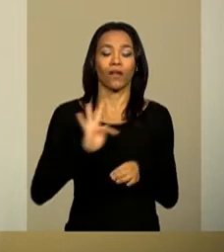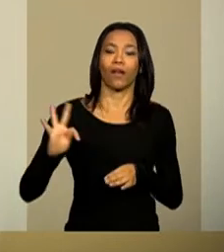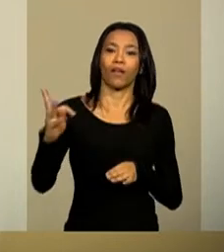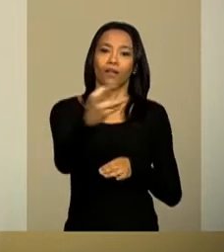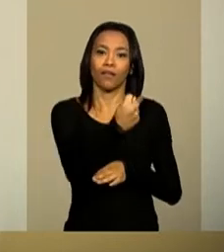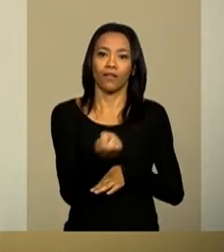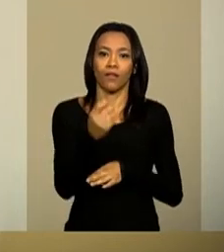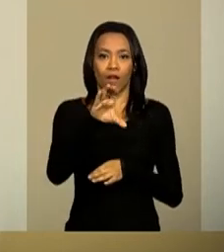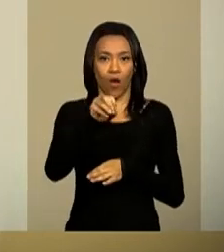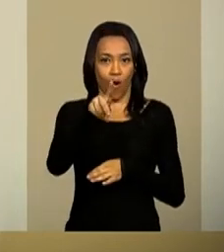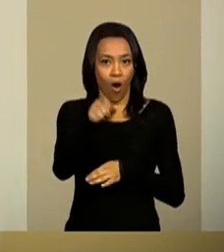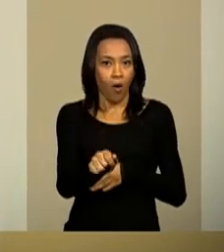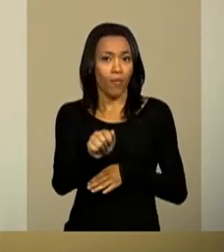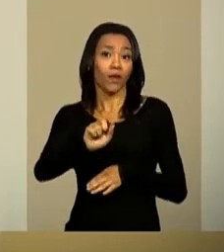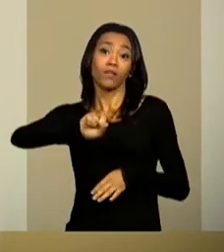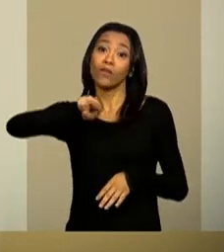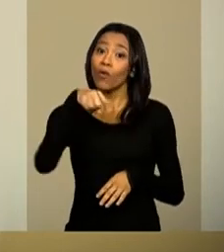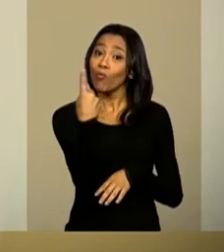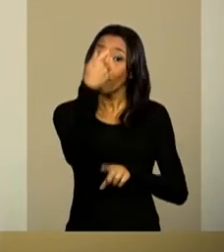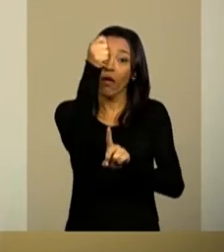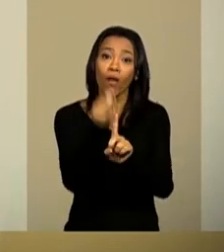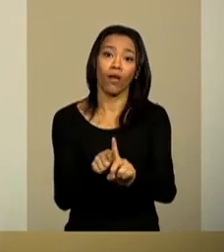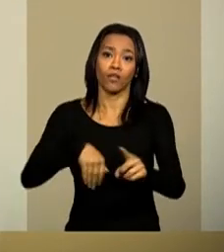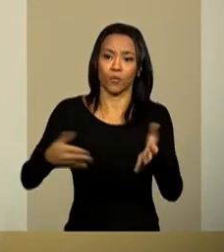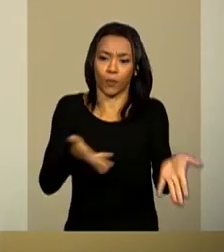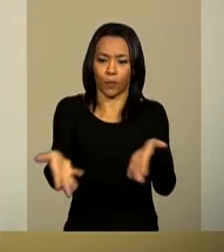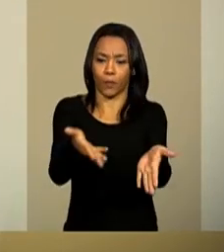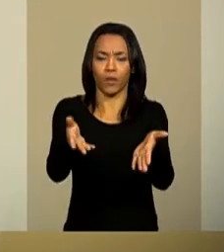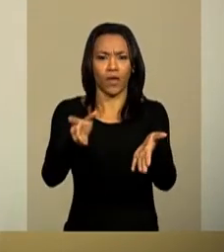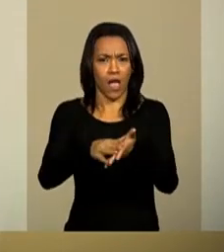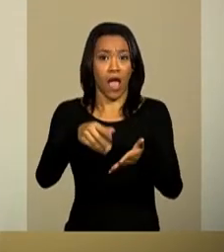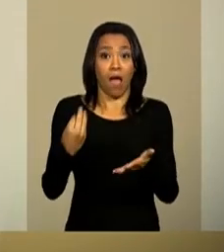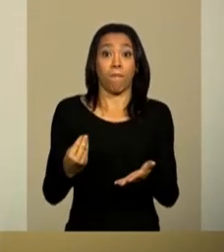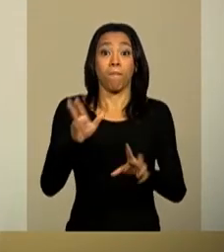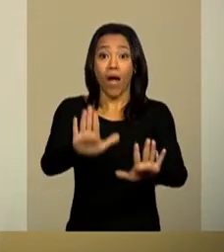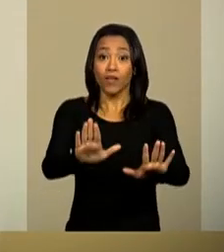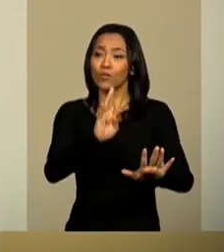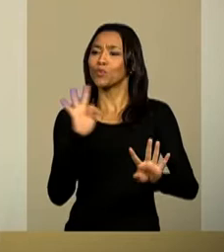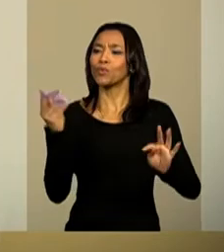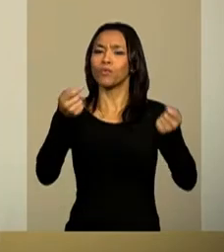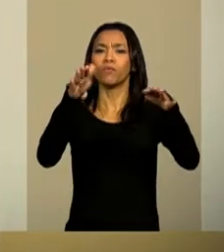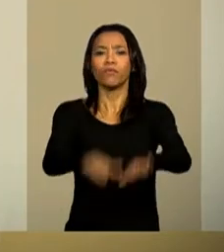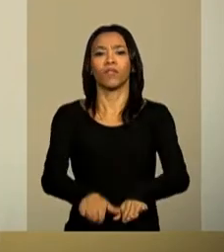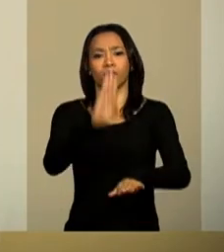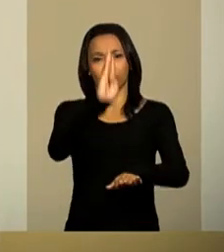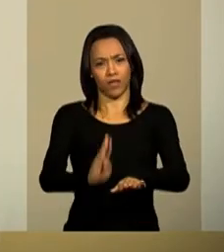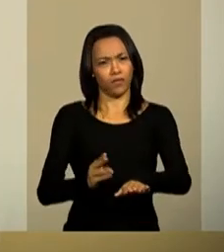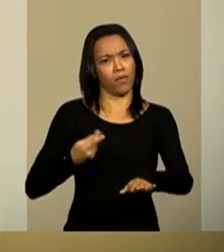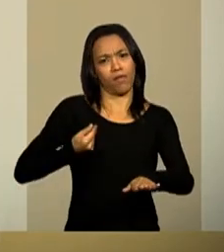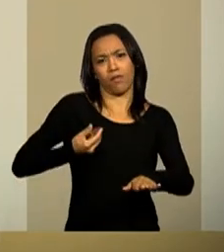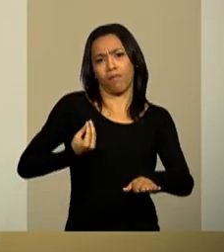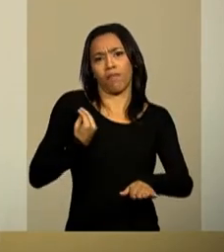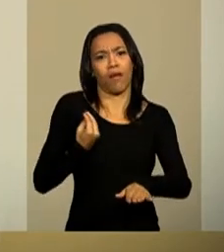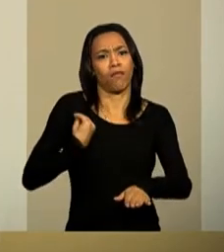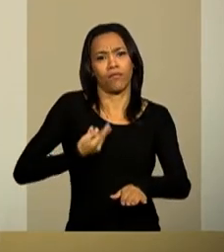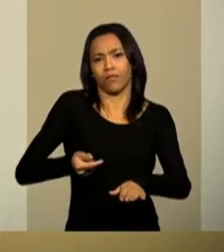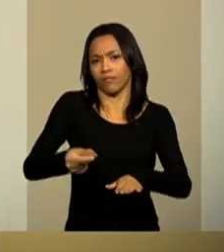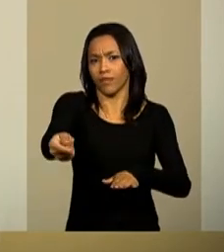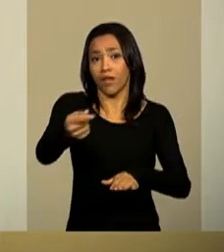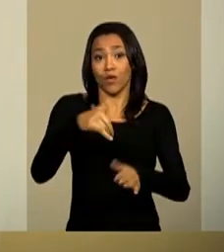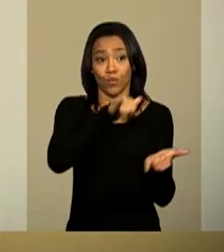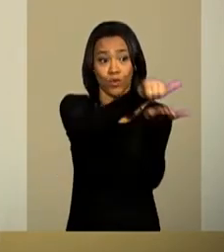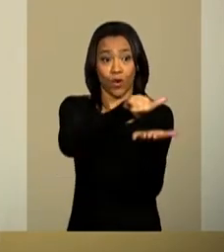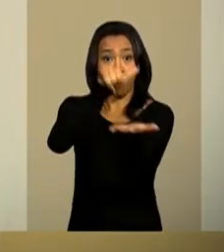Uma Copa dura apenas um mês. Os benefícios ficam para toda a vida. Os novos aeroportos não